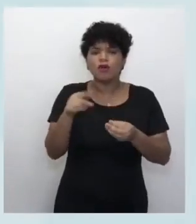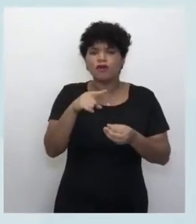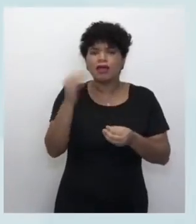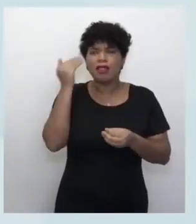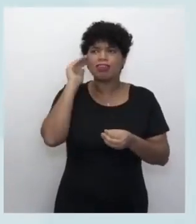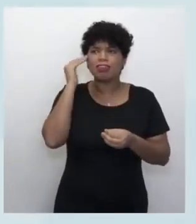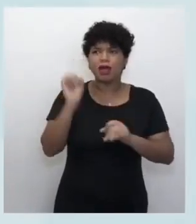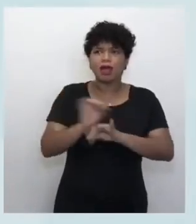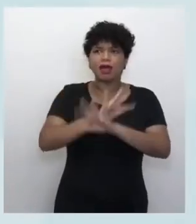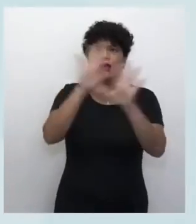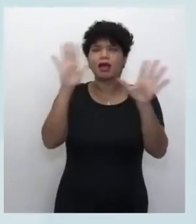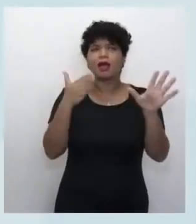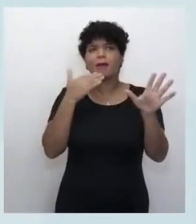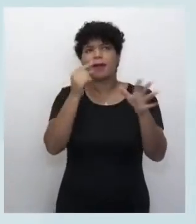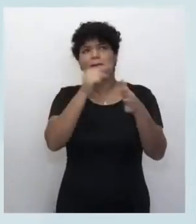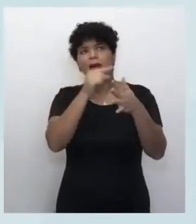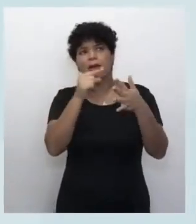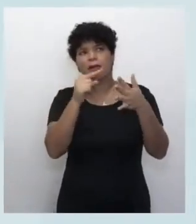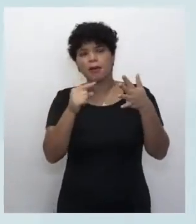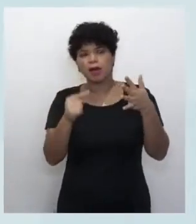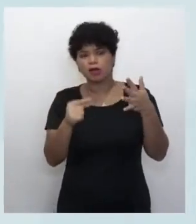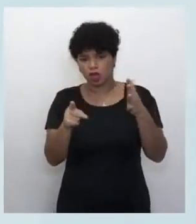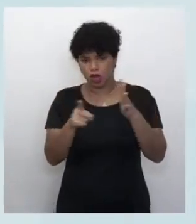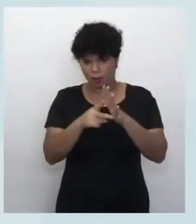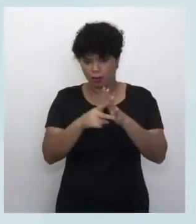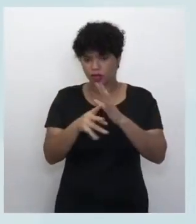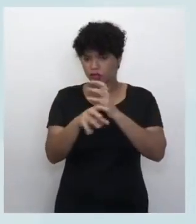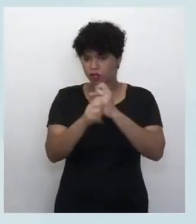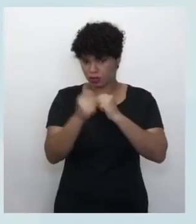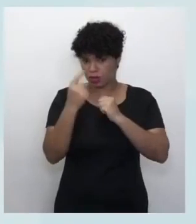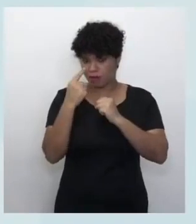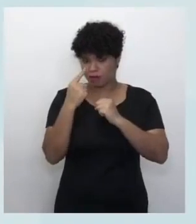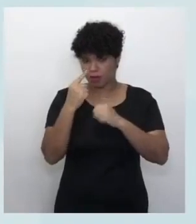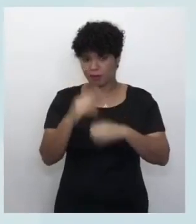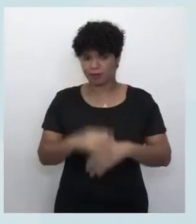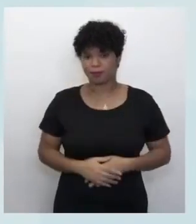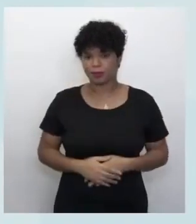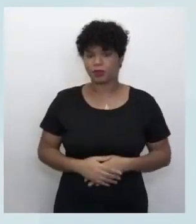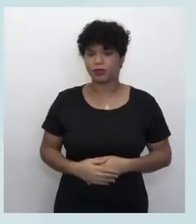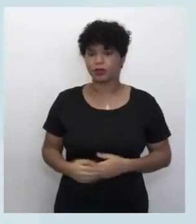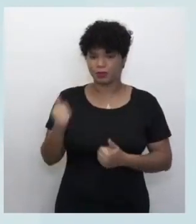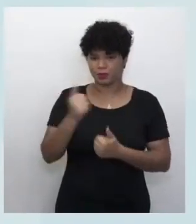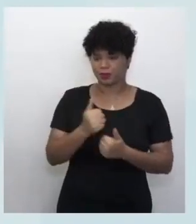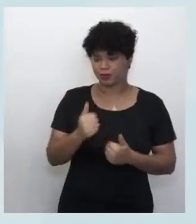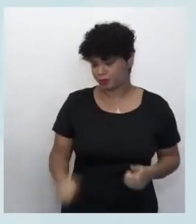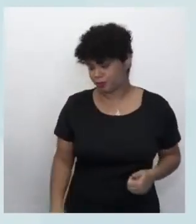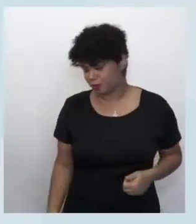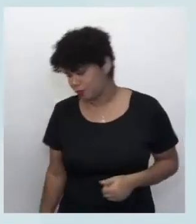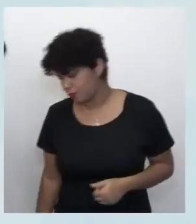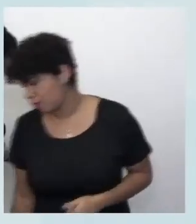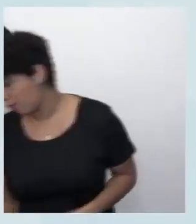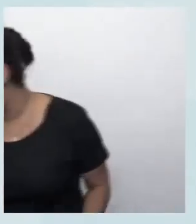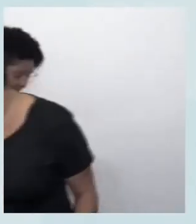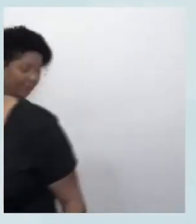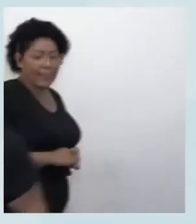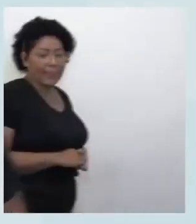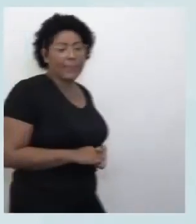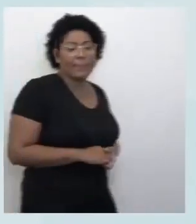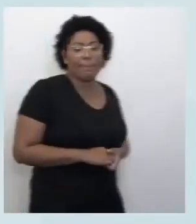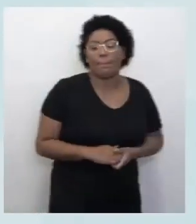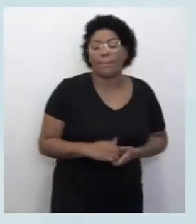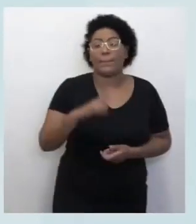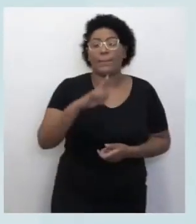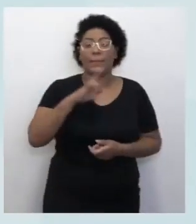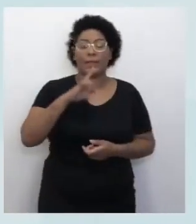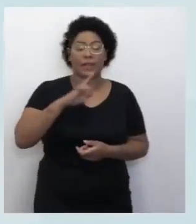entender melhor a equação, né? Portanto, aqui nós temos a molécula